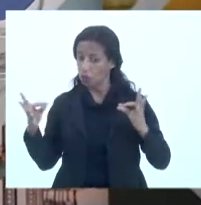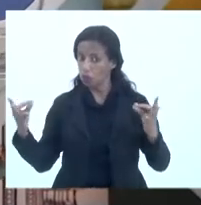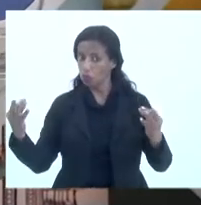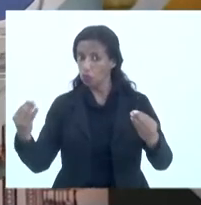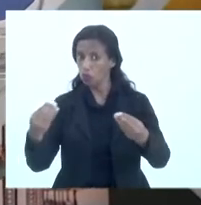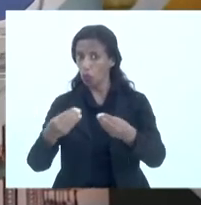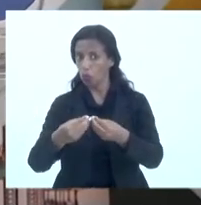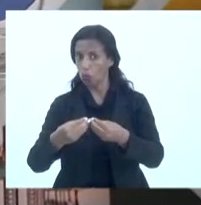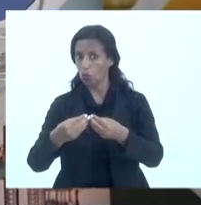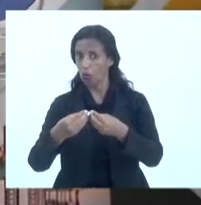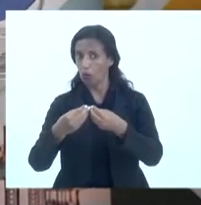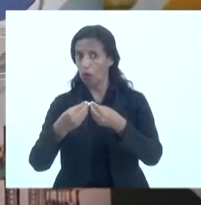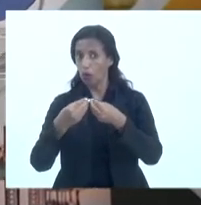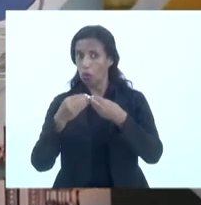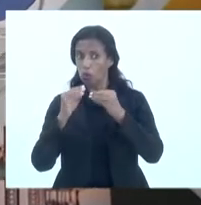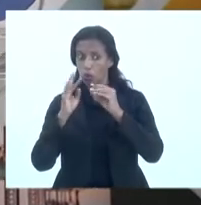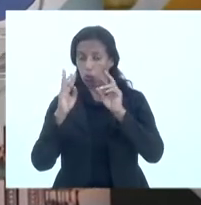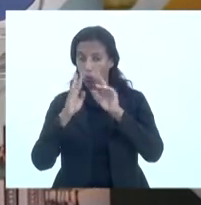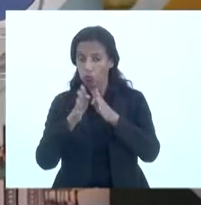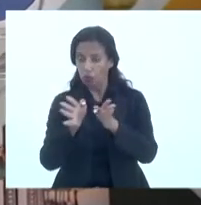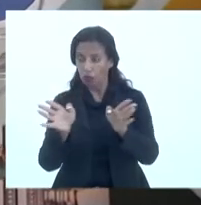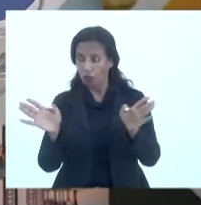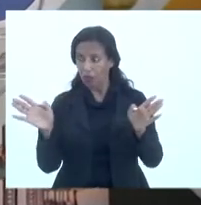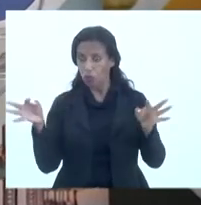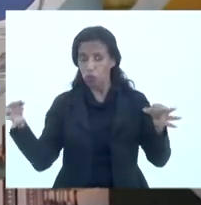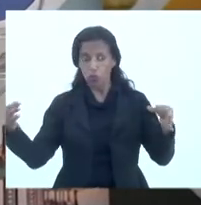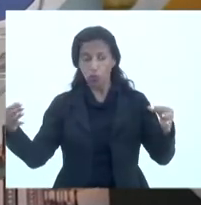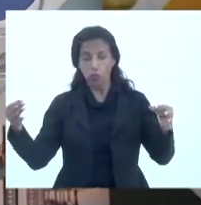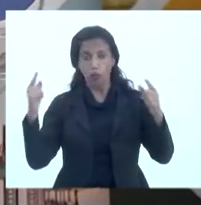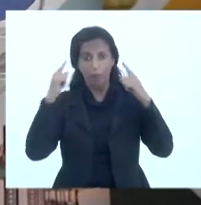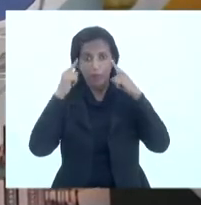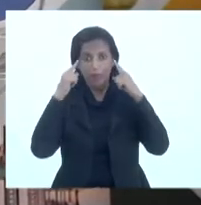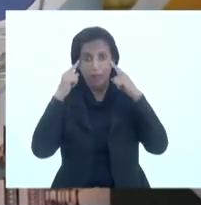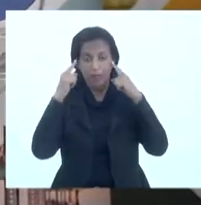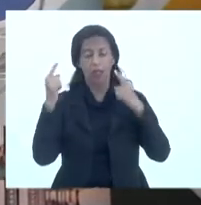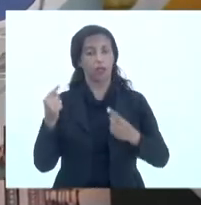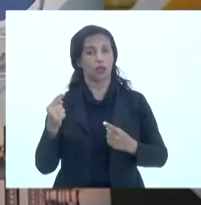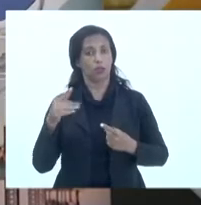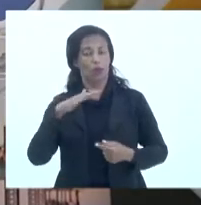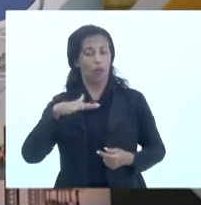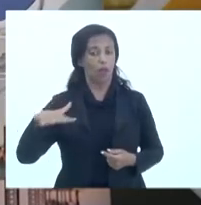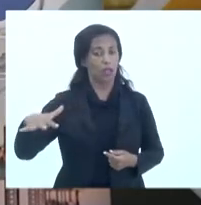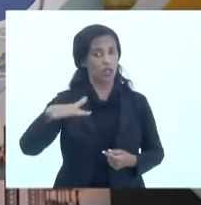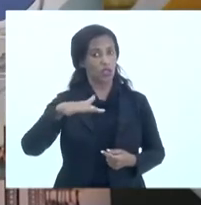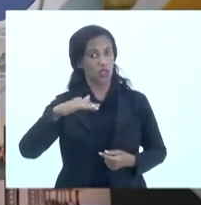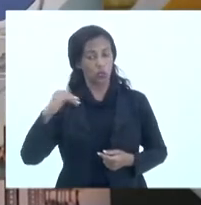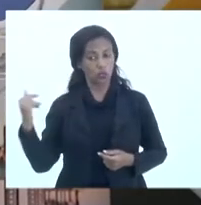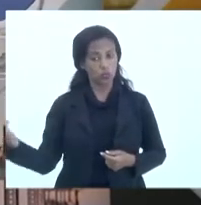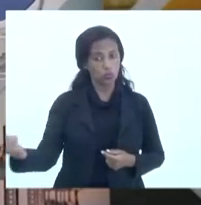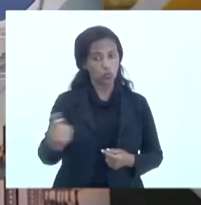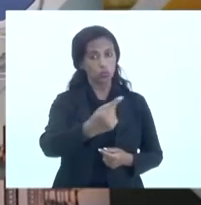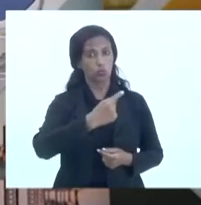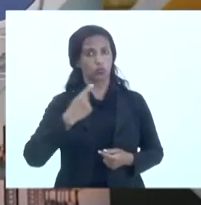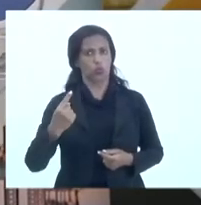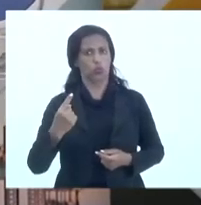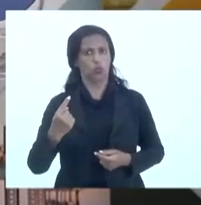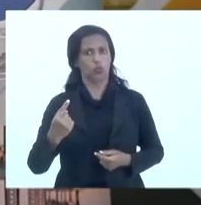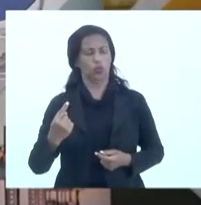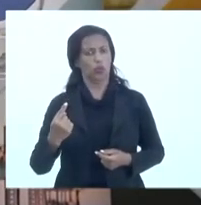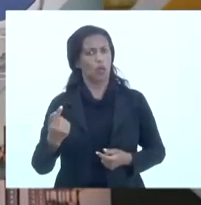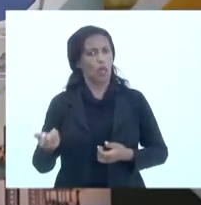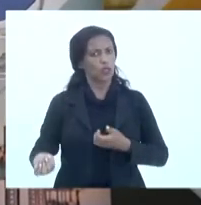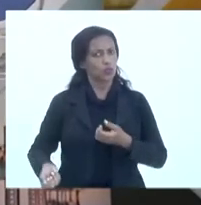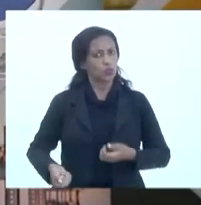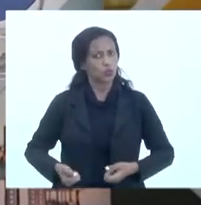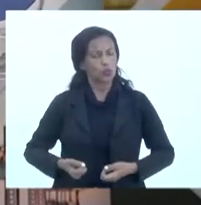e, ressaltando, ver todos esses prefeitos pensando a região como um todo é de muito otimismo para a